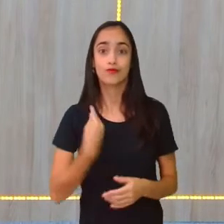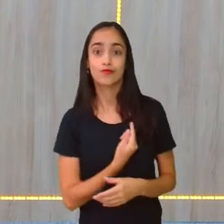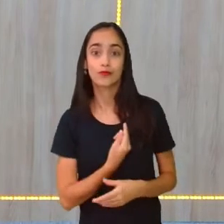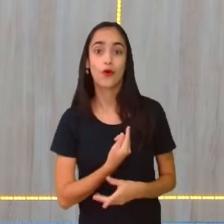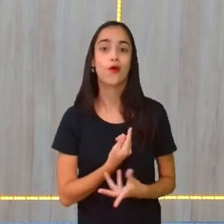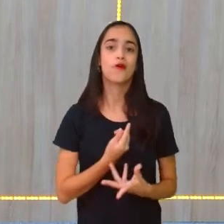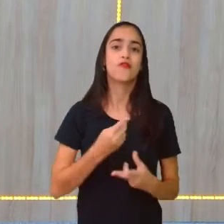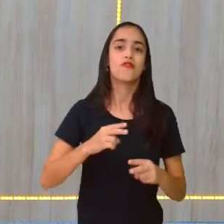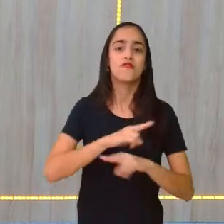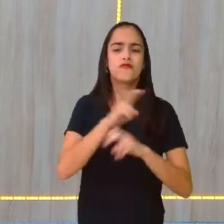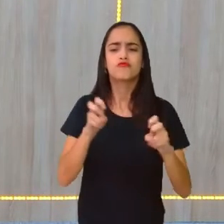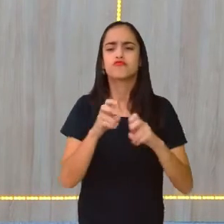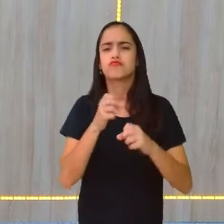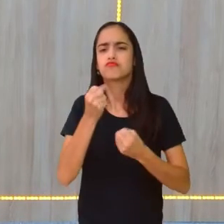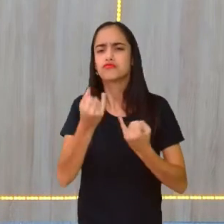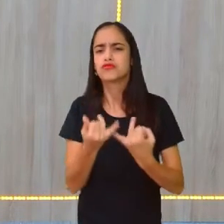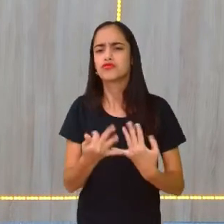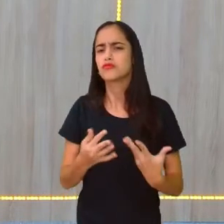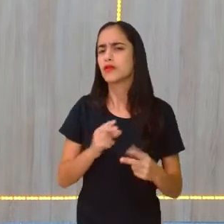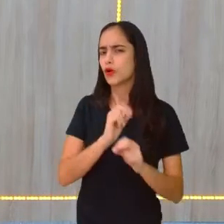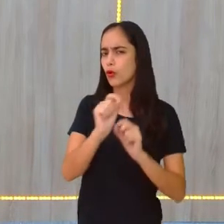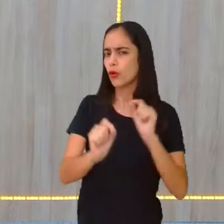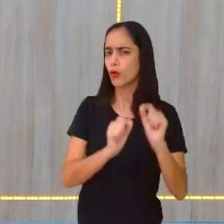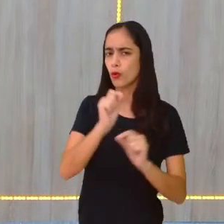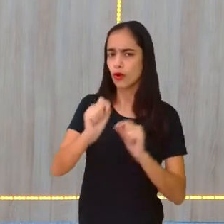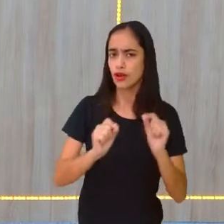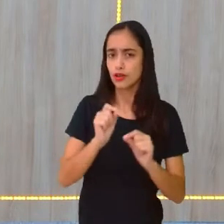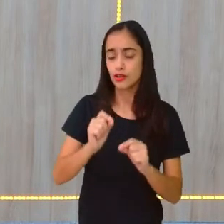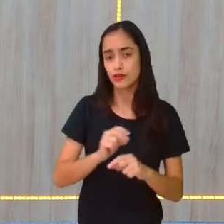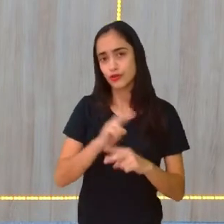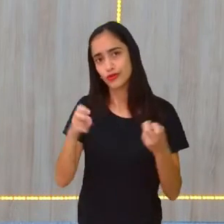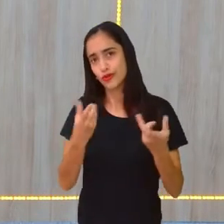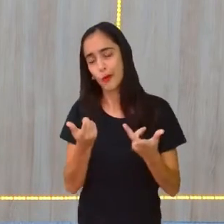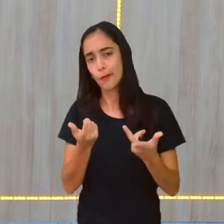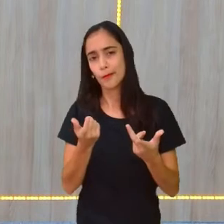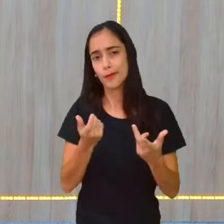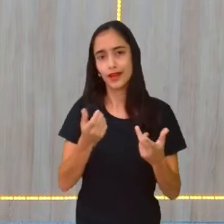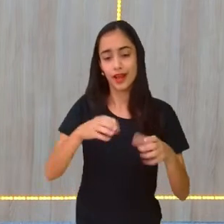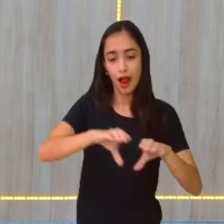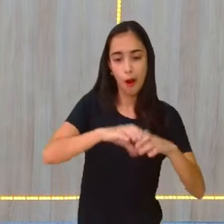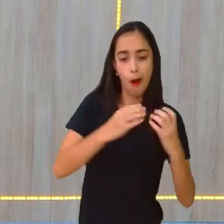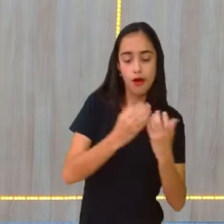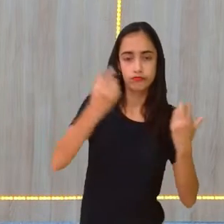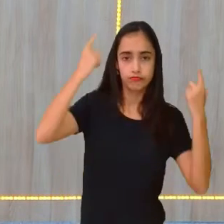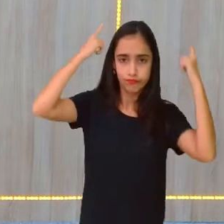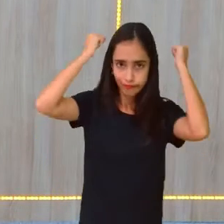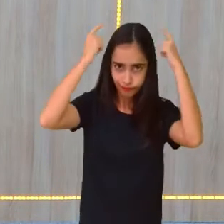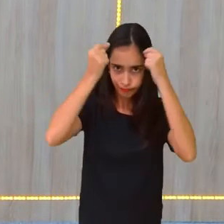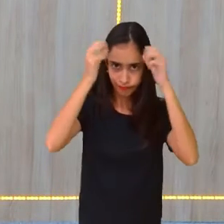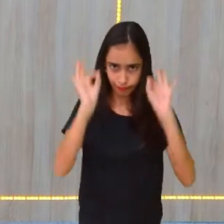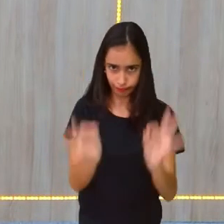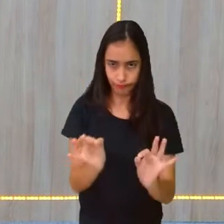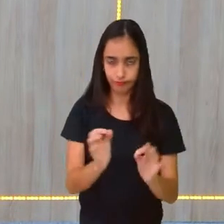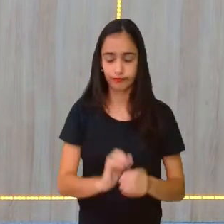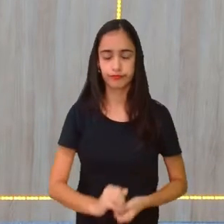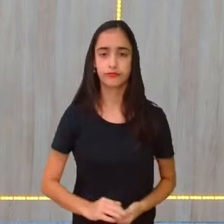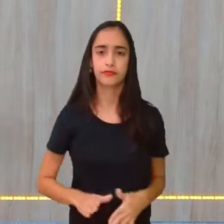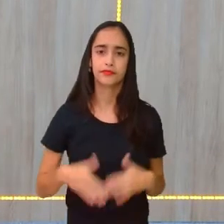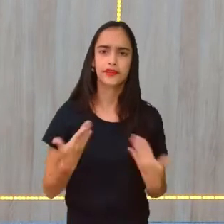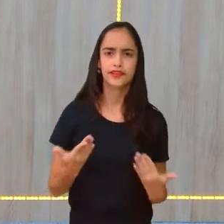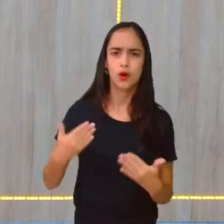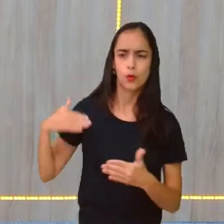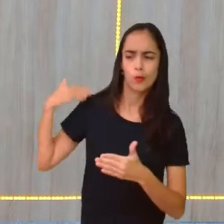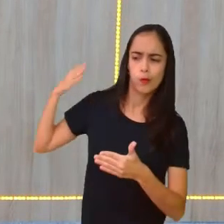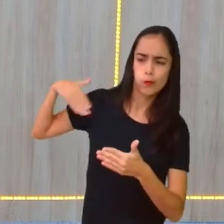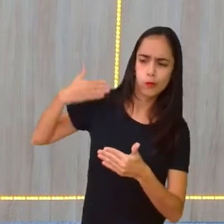civilização grega. Então a gente já falou um bocado sobre a Grécia Antiga. Vamos lembrar, ao longo de